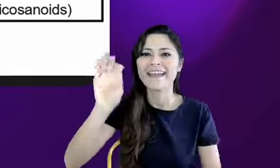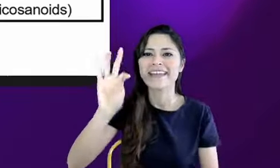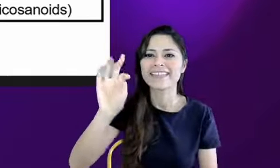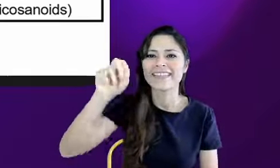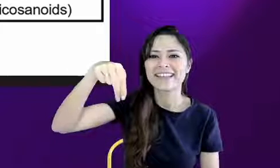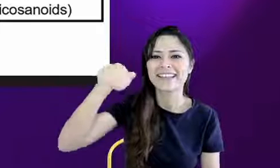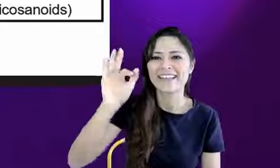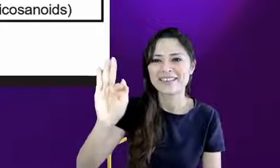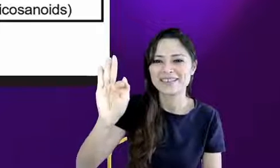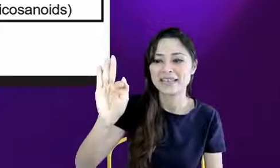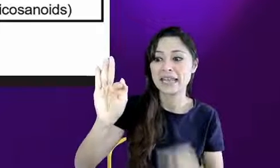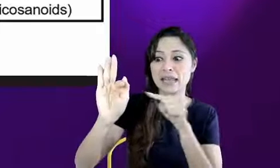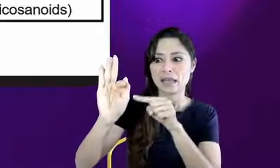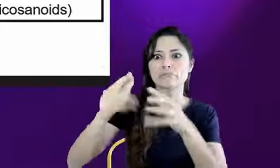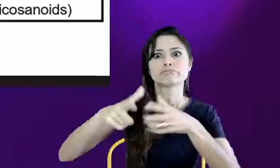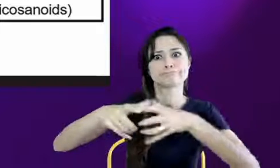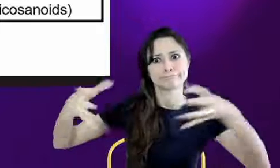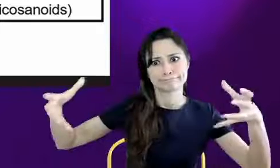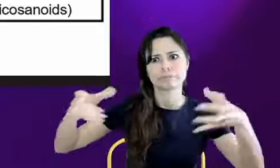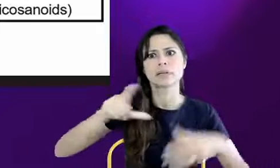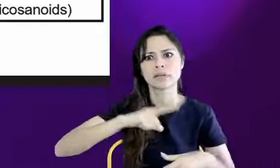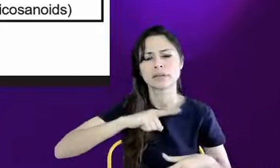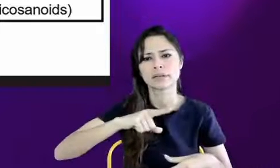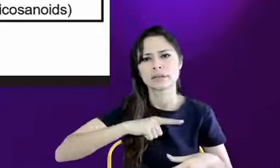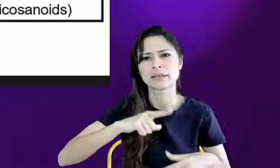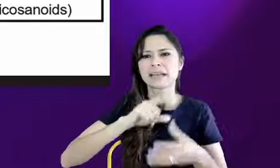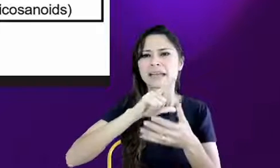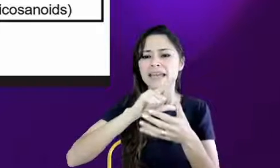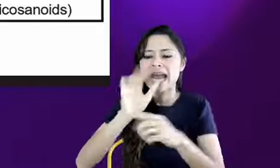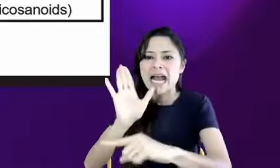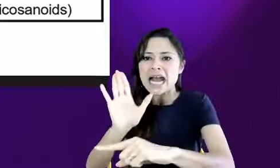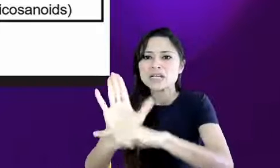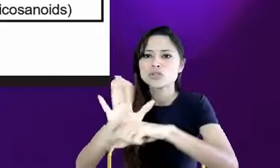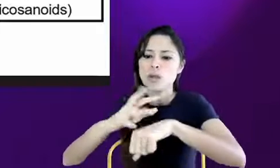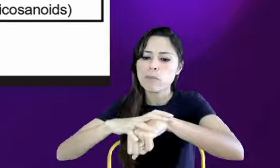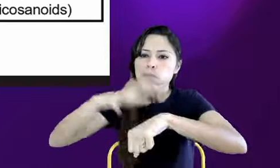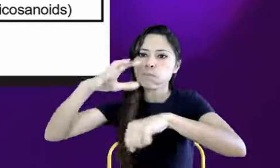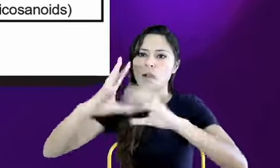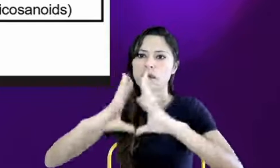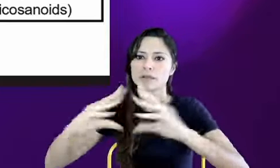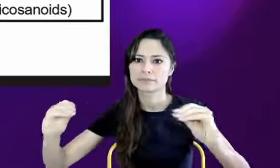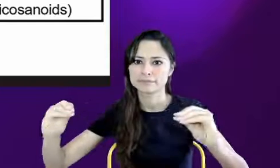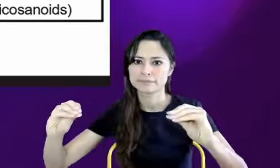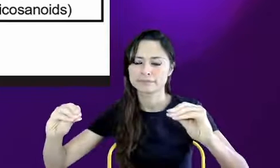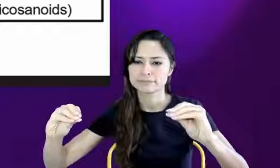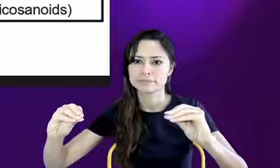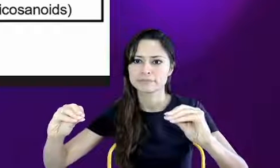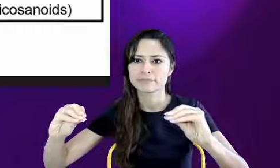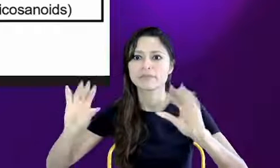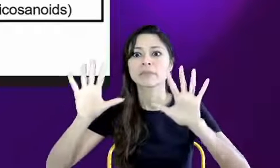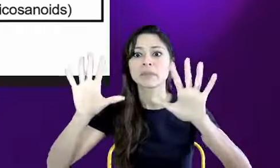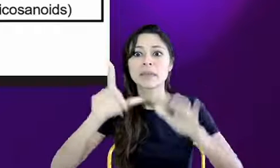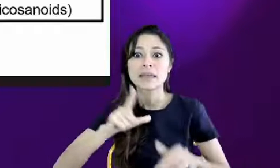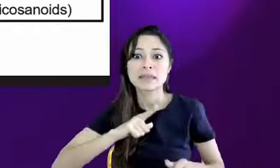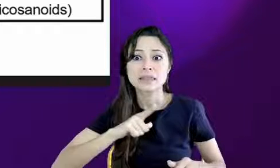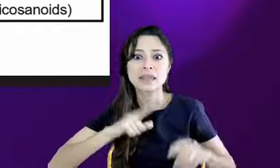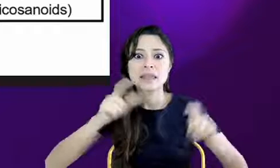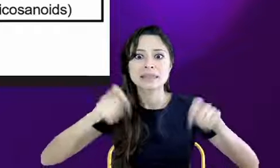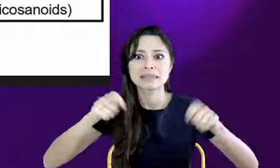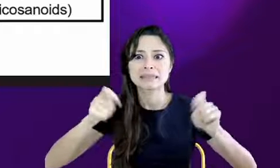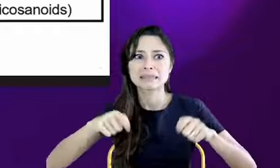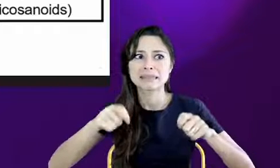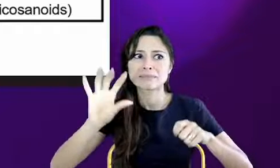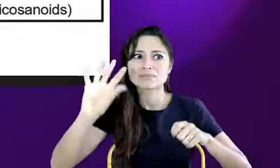que é bastante ampla nas cadeias inflamatórias, naturalmente nós temos uma maior possibilidade de eventos adversos, porque nós